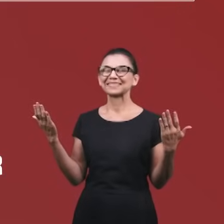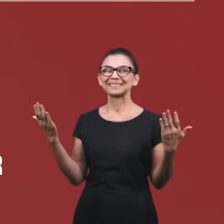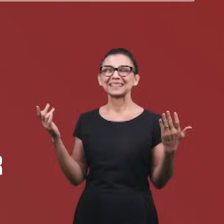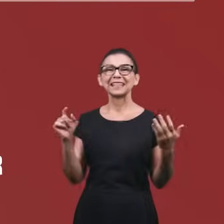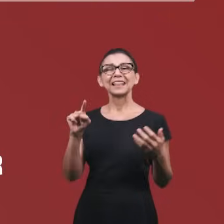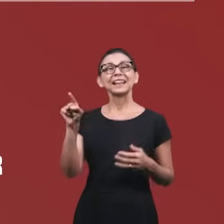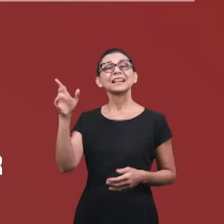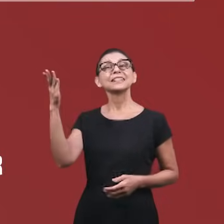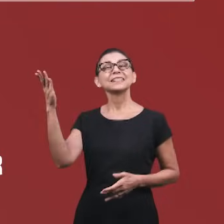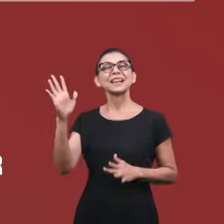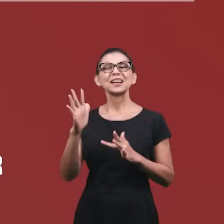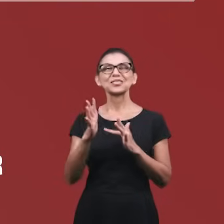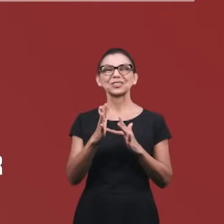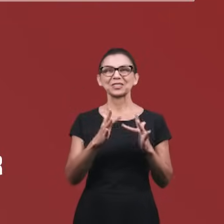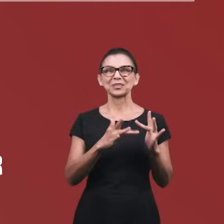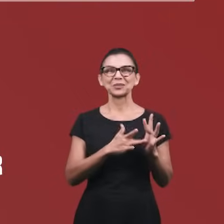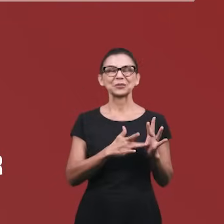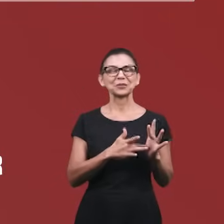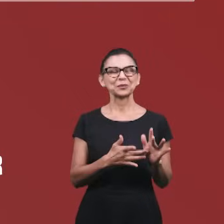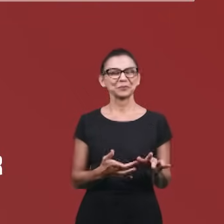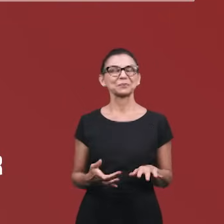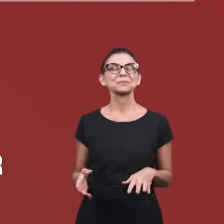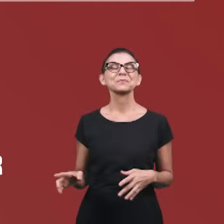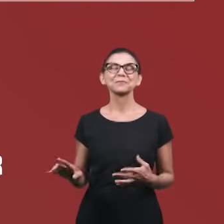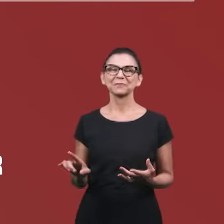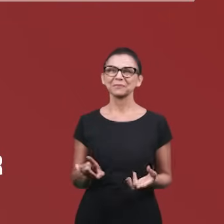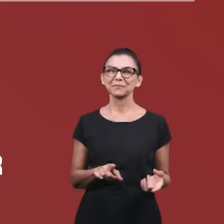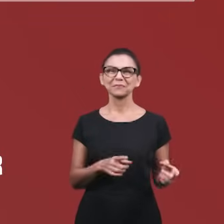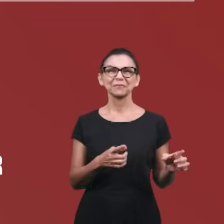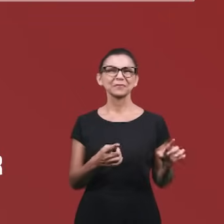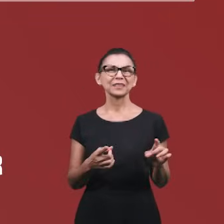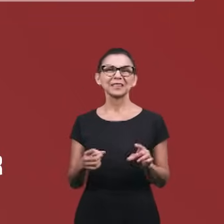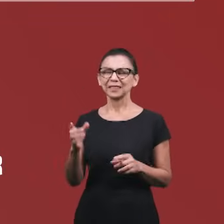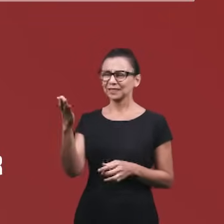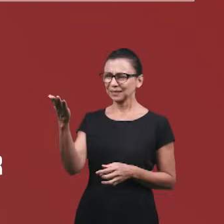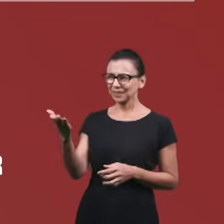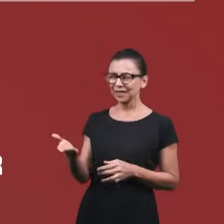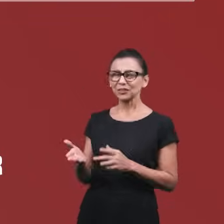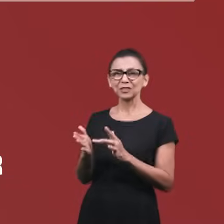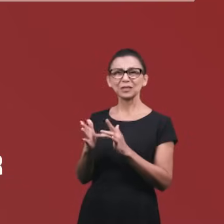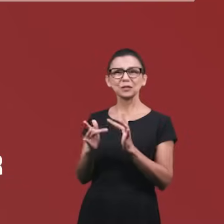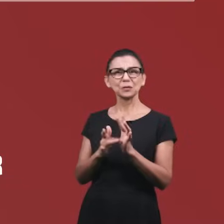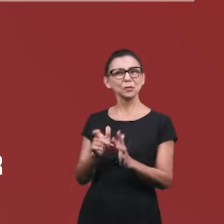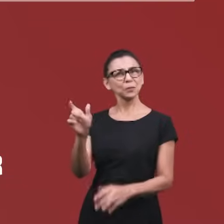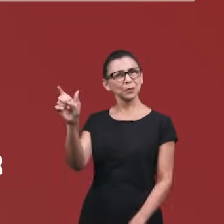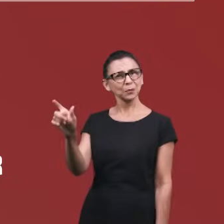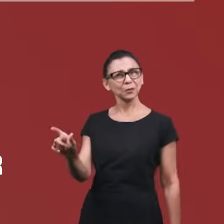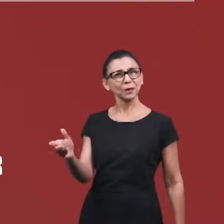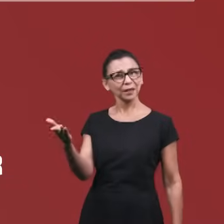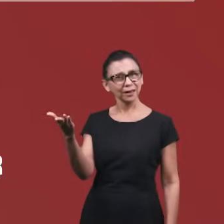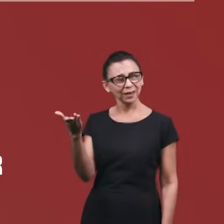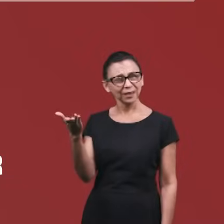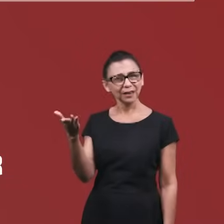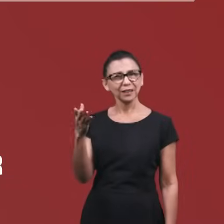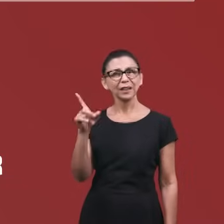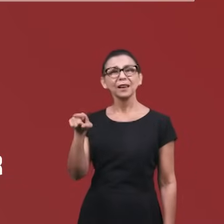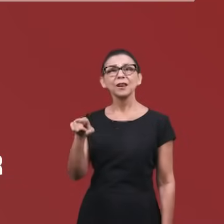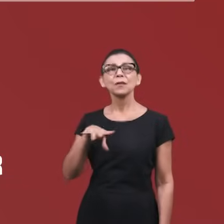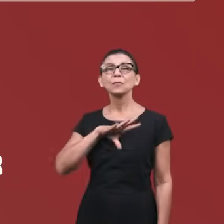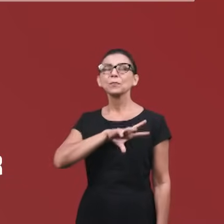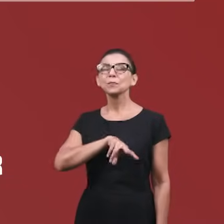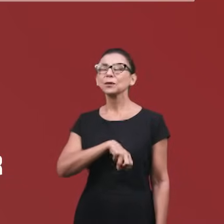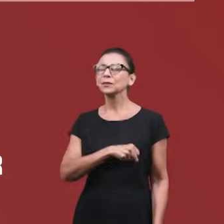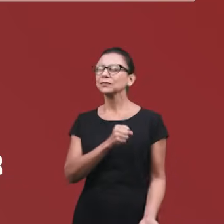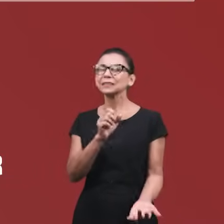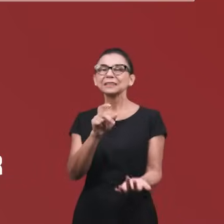coração ele é Jesus Ele é Jesus Ele é Jesus